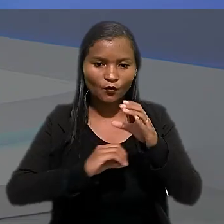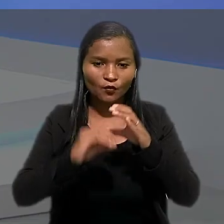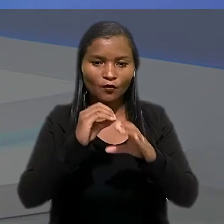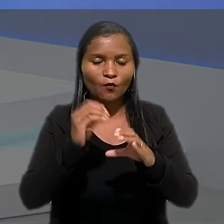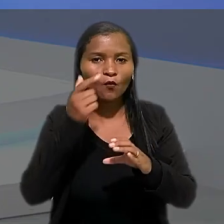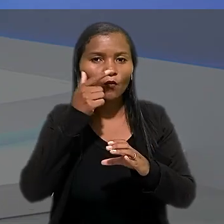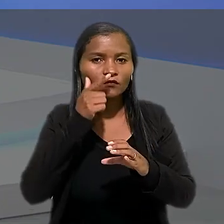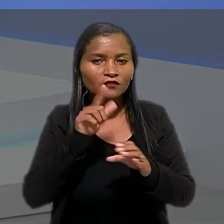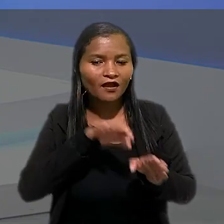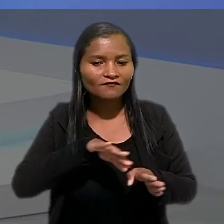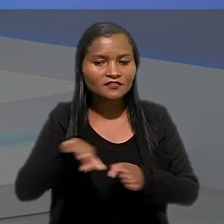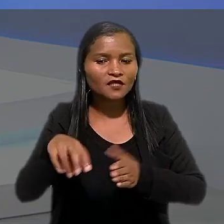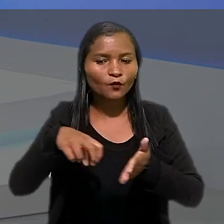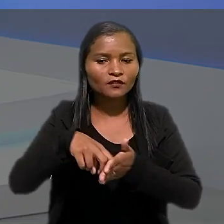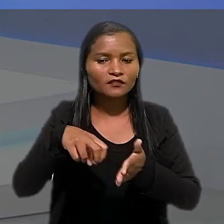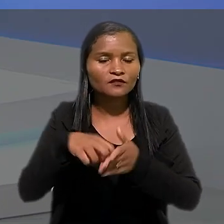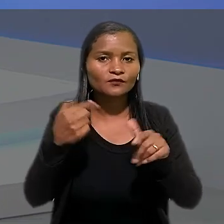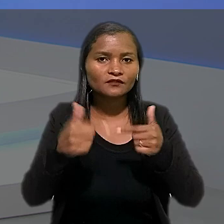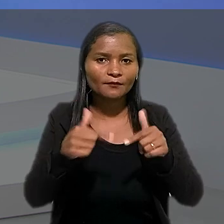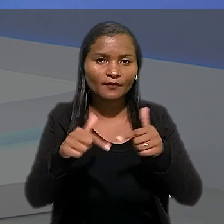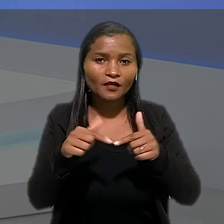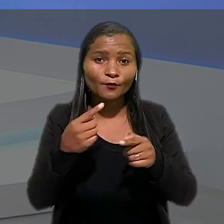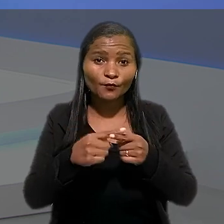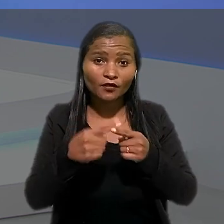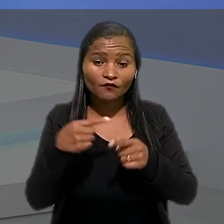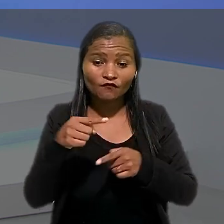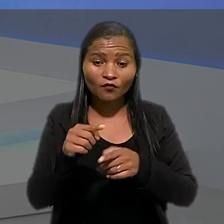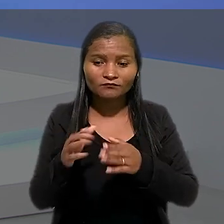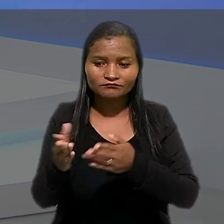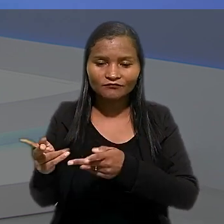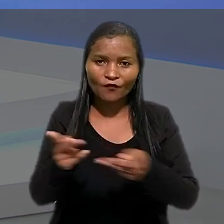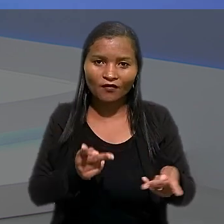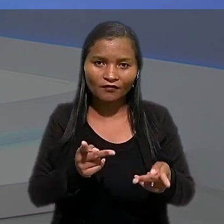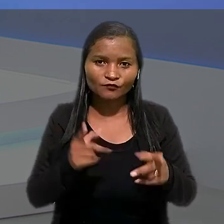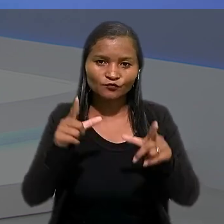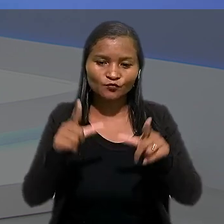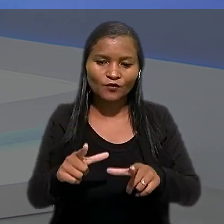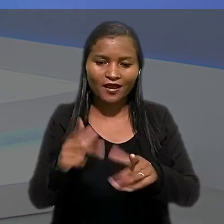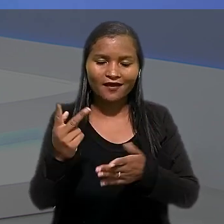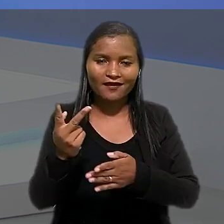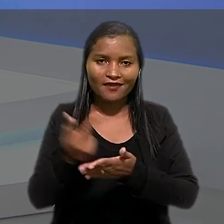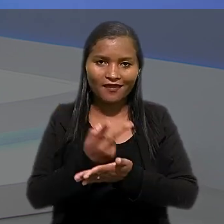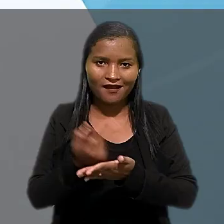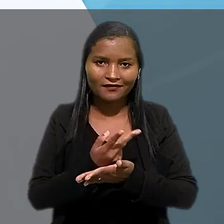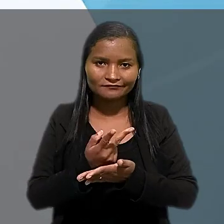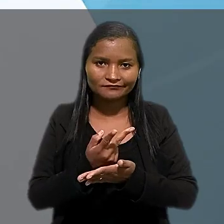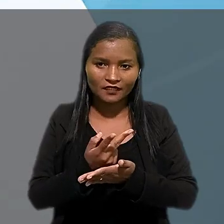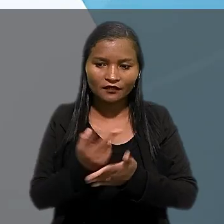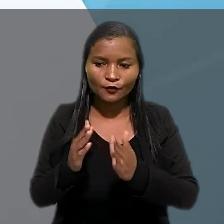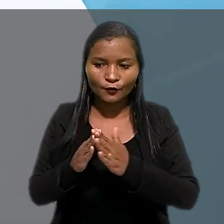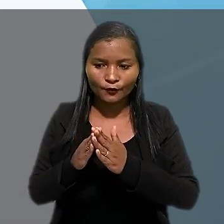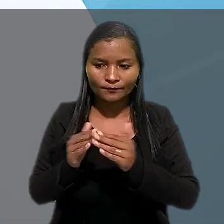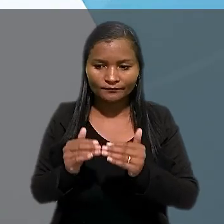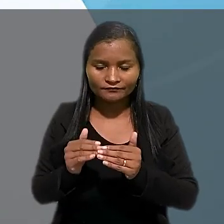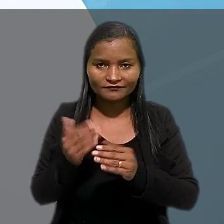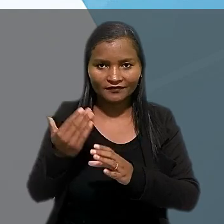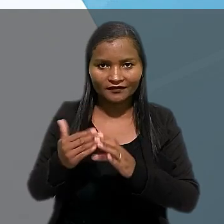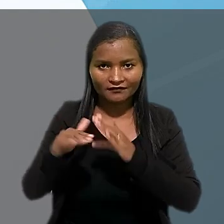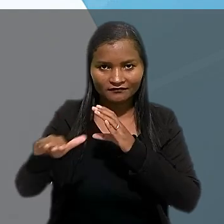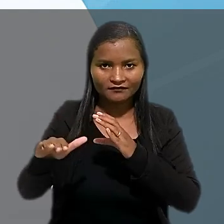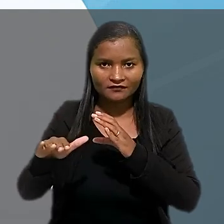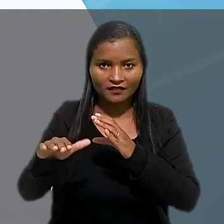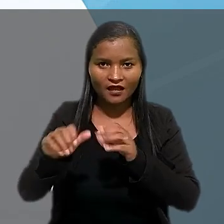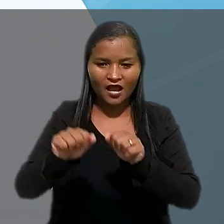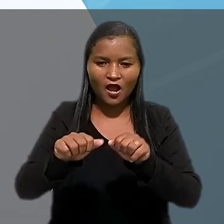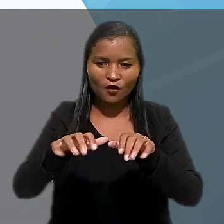A Rede Globo conseguiu afastar uma condenação trabalhista por ter sido intimada no endereço errado. A intimação enviada